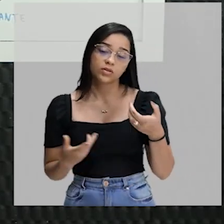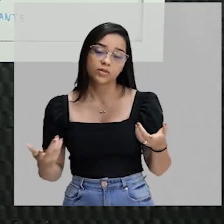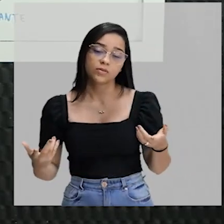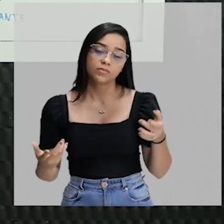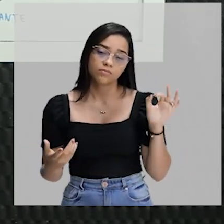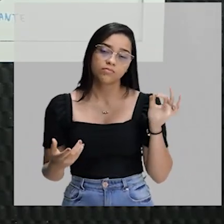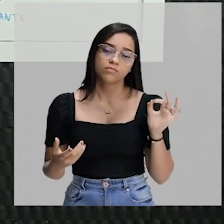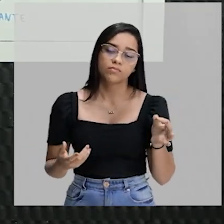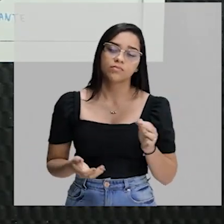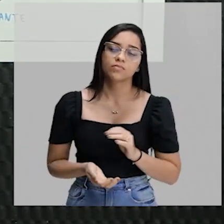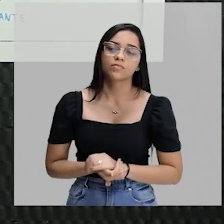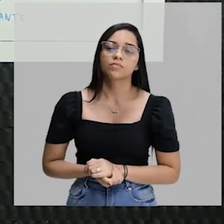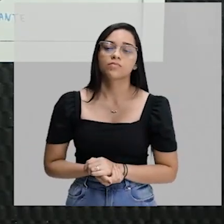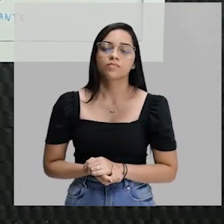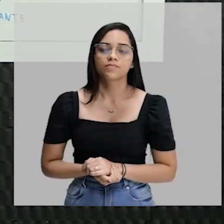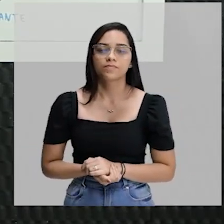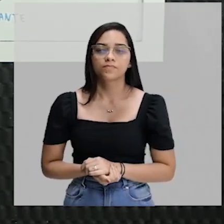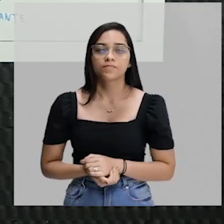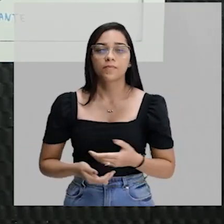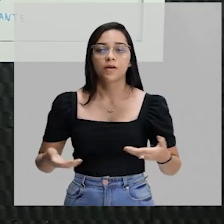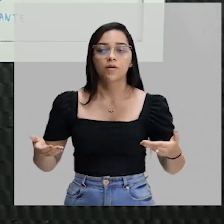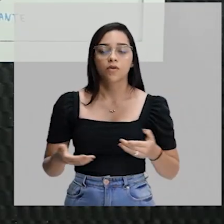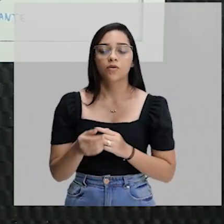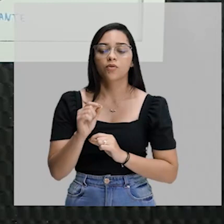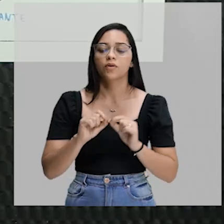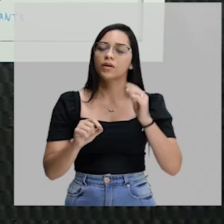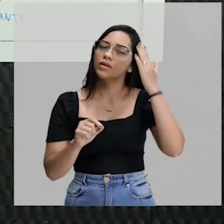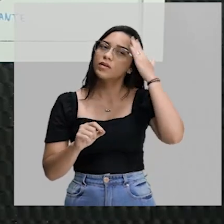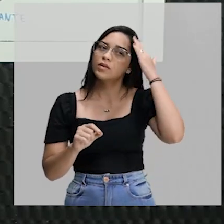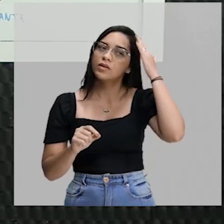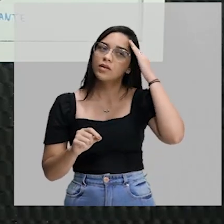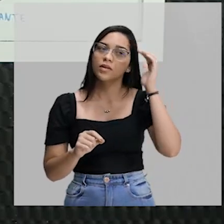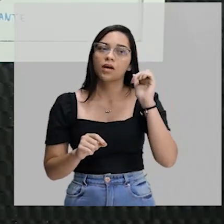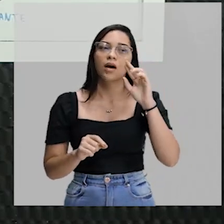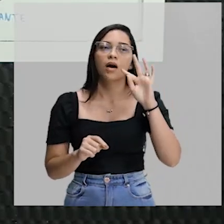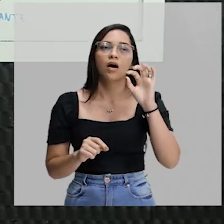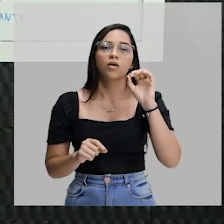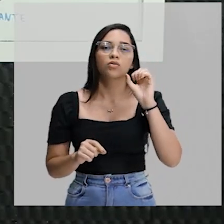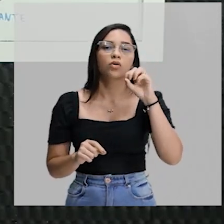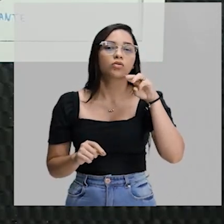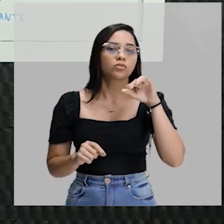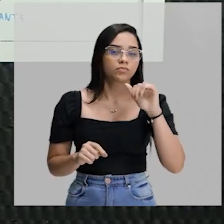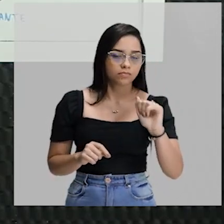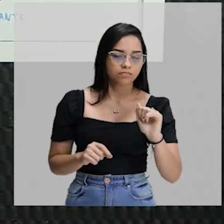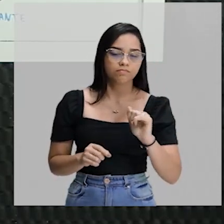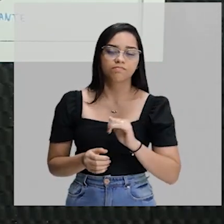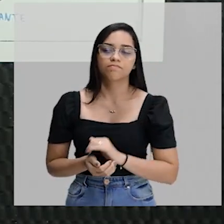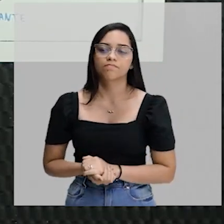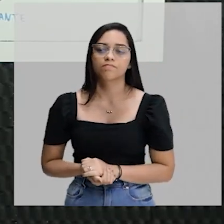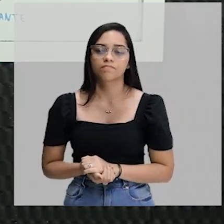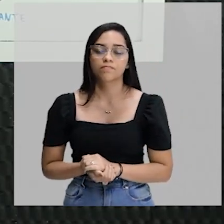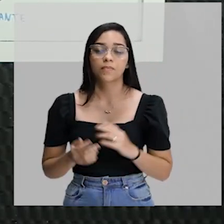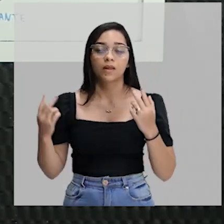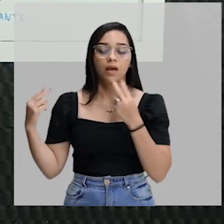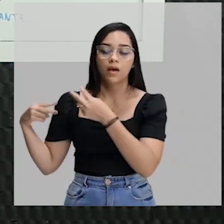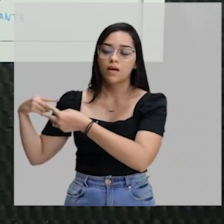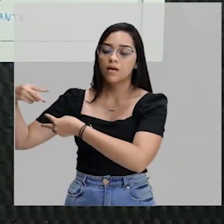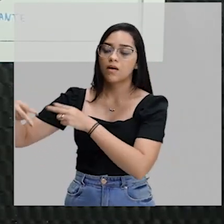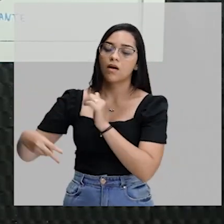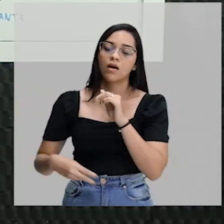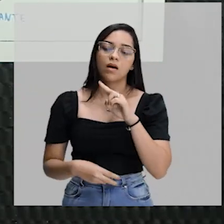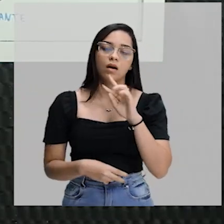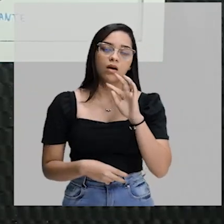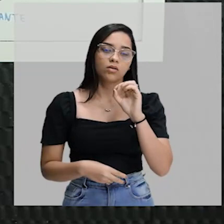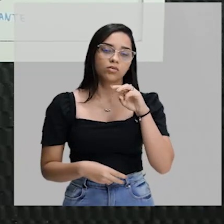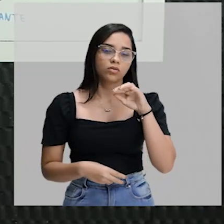tá certo? Então, vamos primeiro falar da herança autossômica no heredograma. A herança autossômica, como eu já